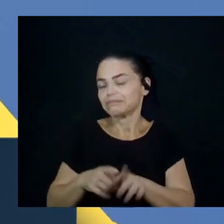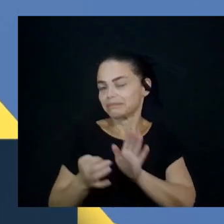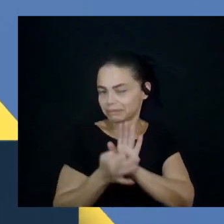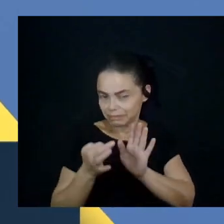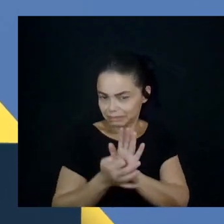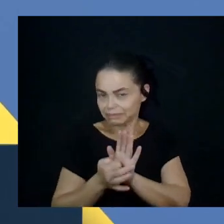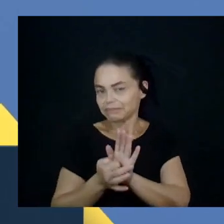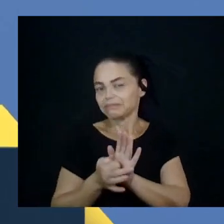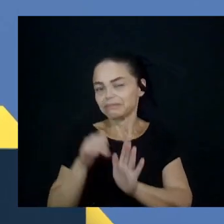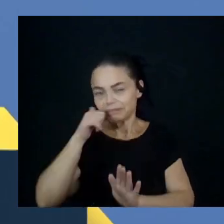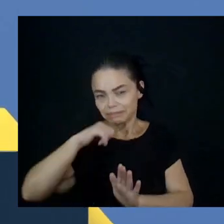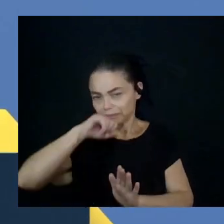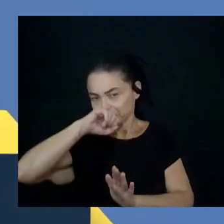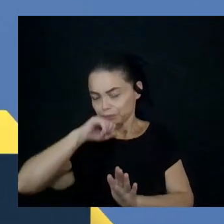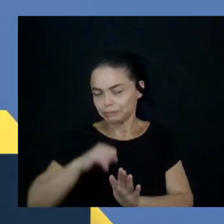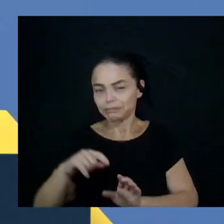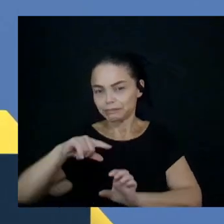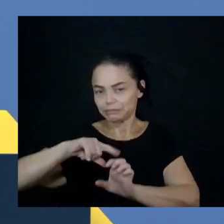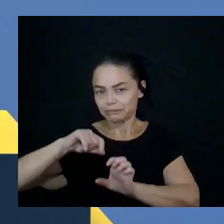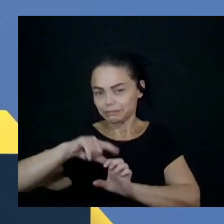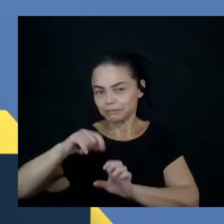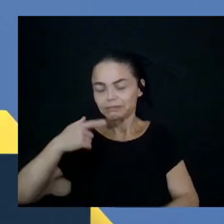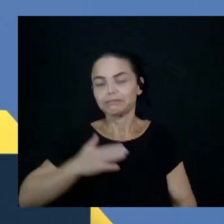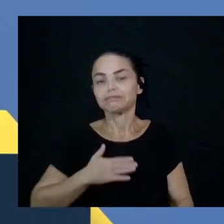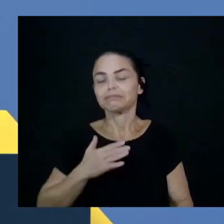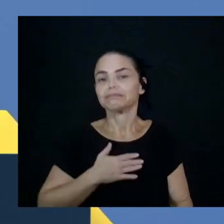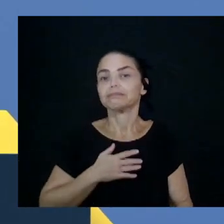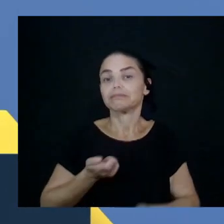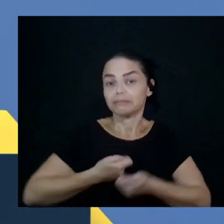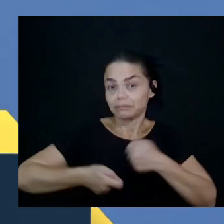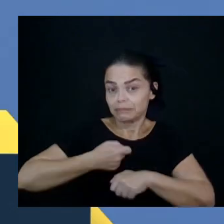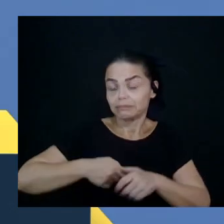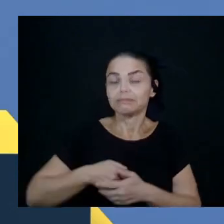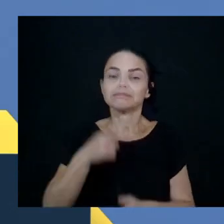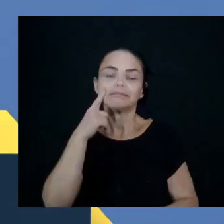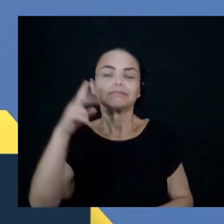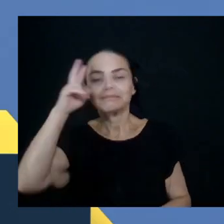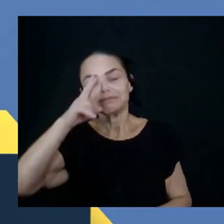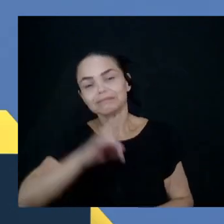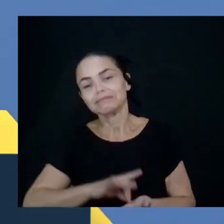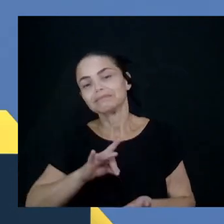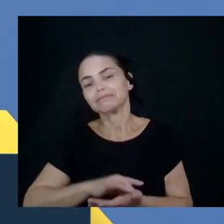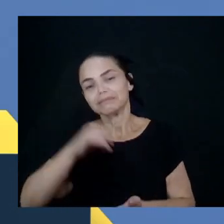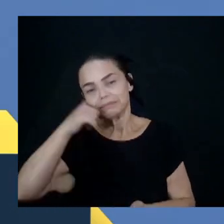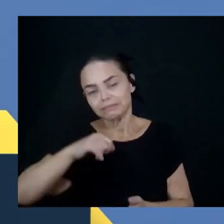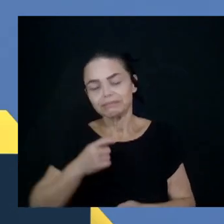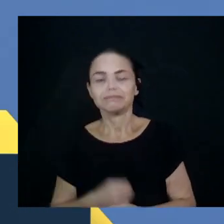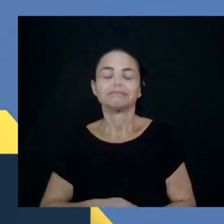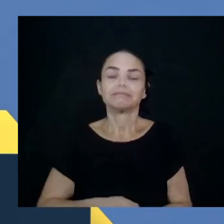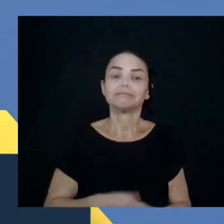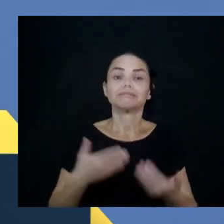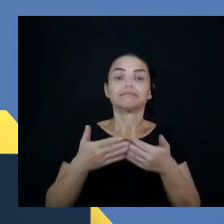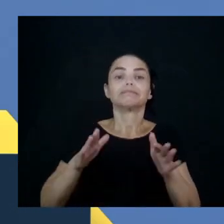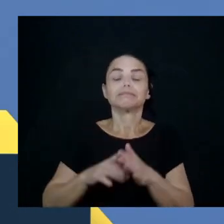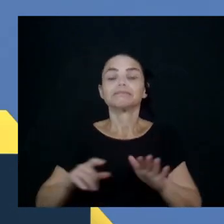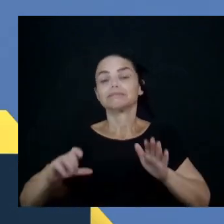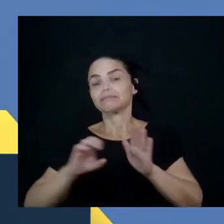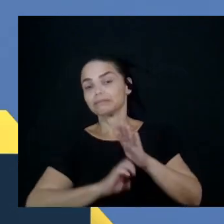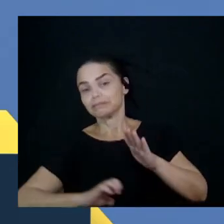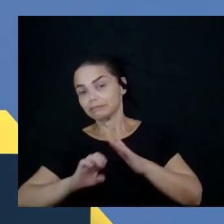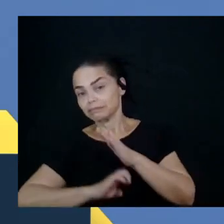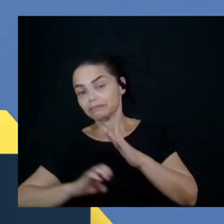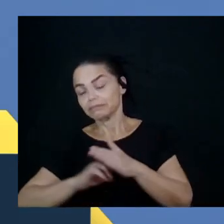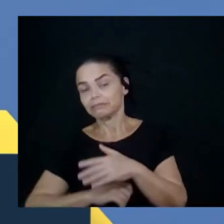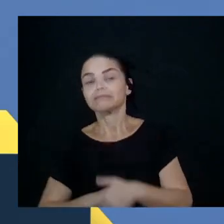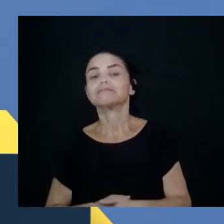para mães que empreendem. Minha Mãe é um Negócio traz histórias reais de mulheres que abriram suas empresas